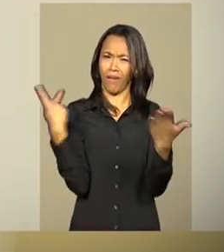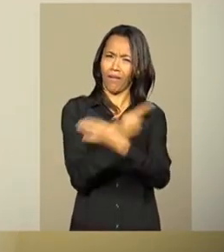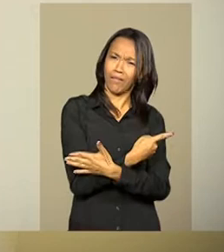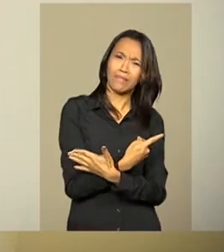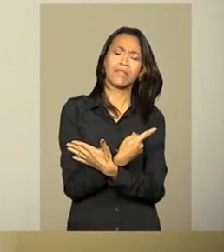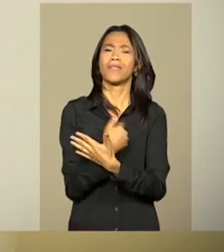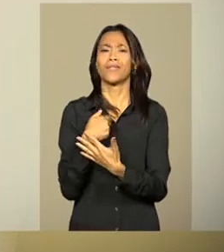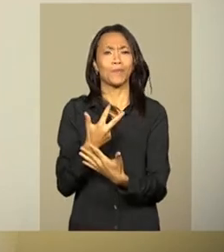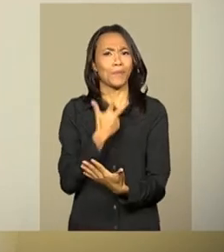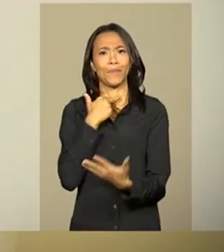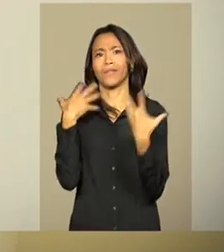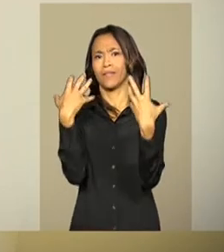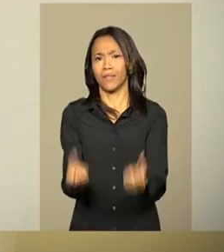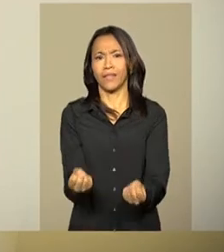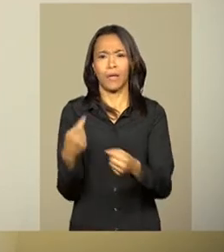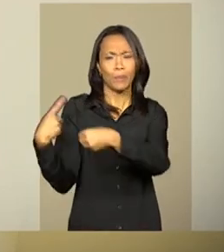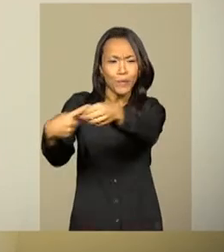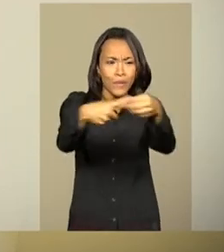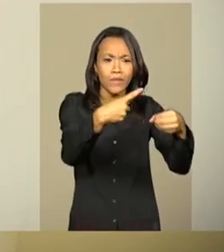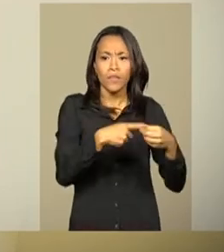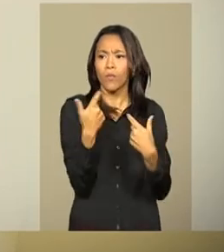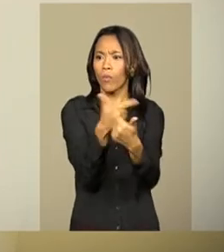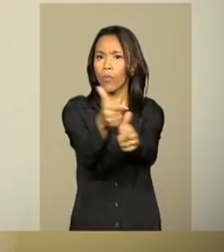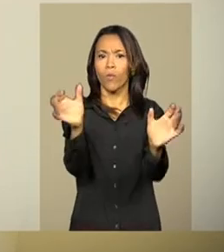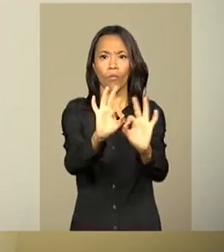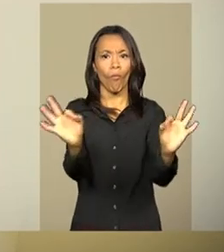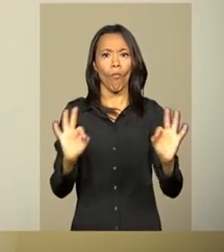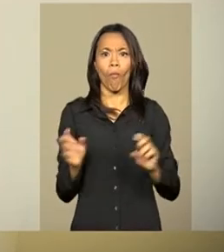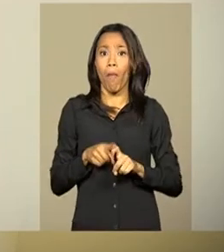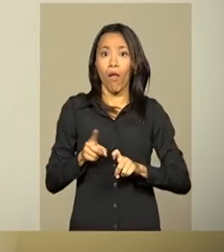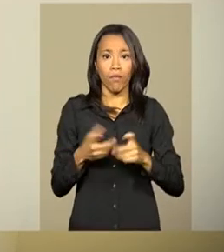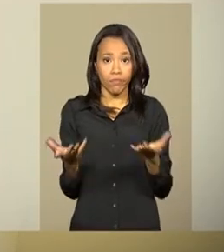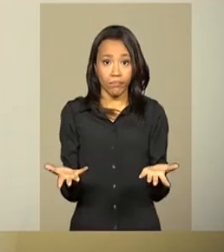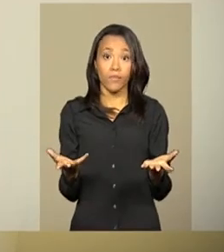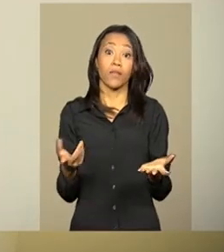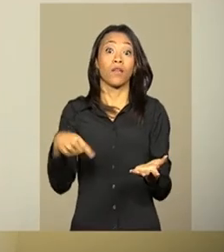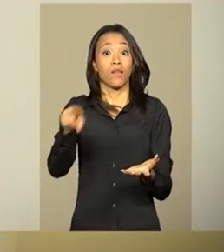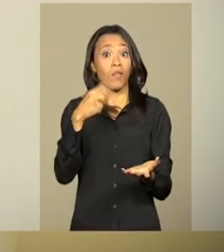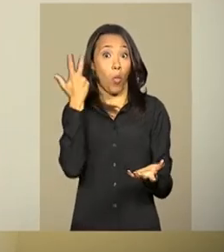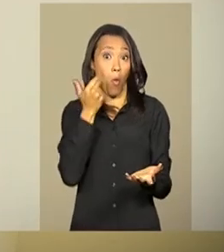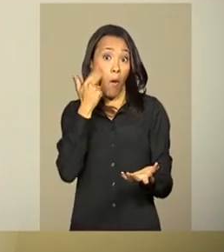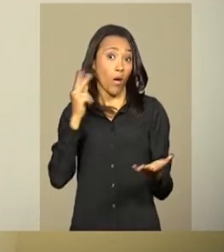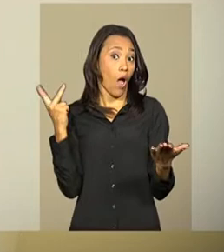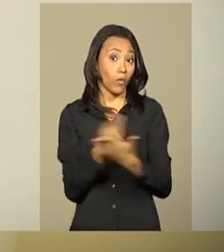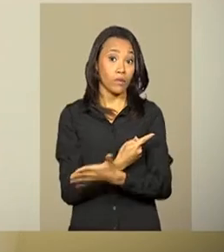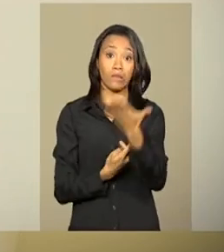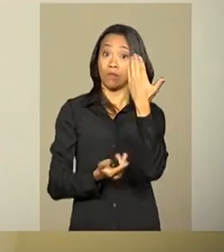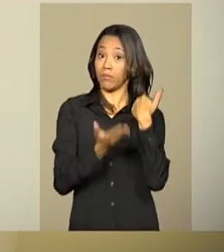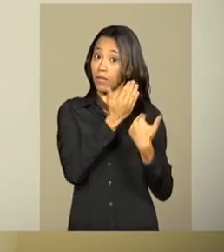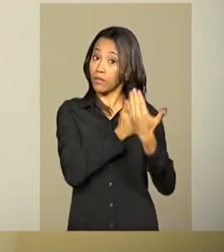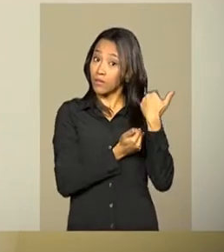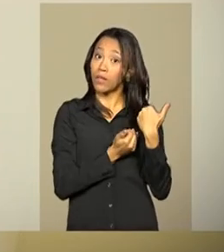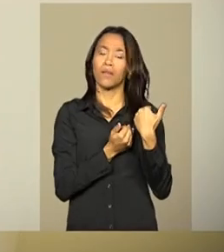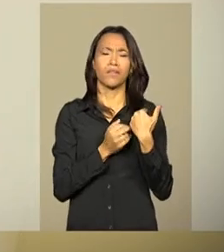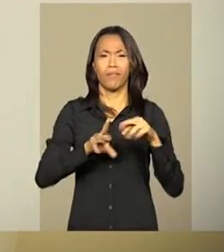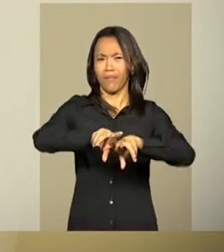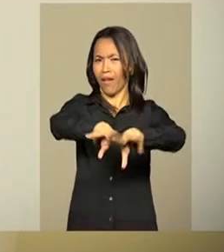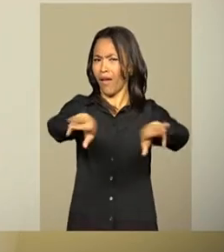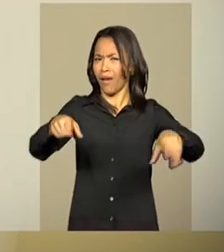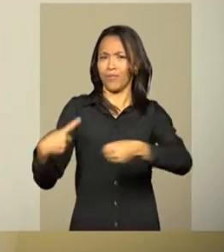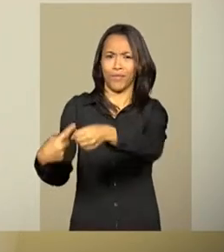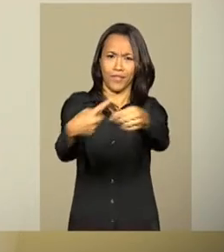que é inaceitável de municípios sem nenhum médico deixará de ser comum aquilo que ocorri em vários municípios